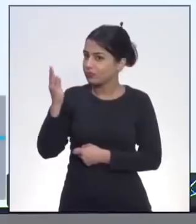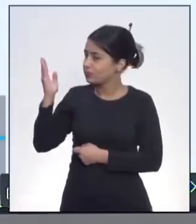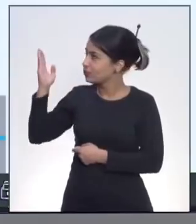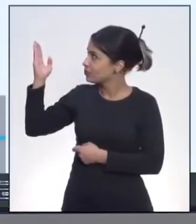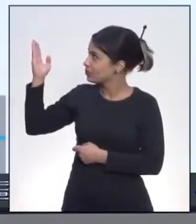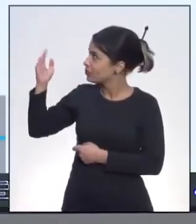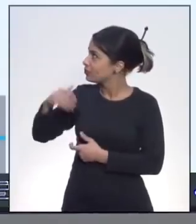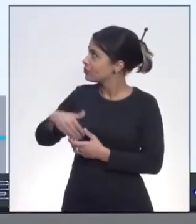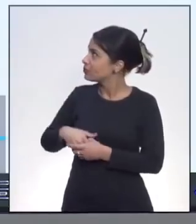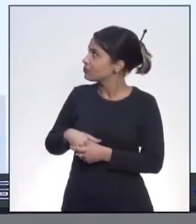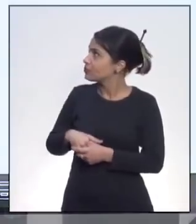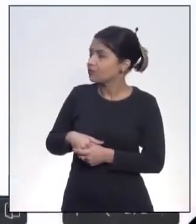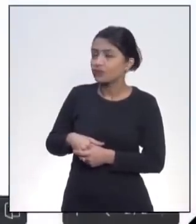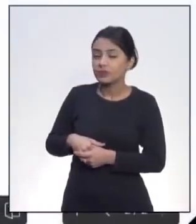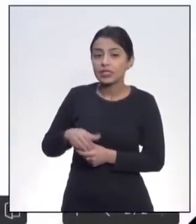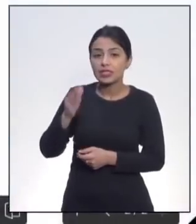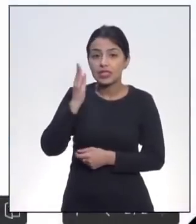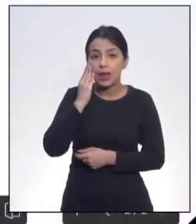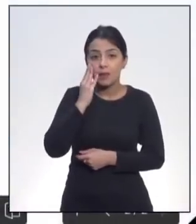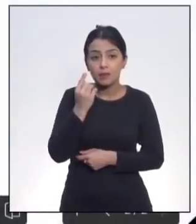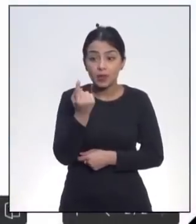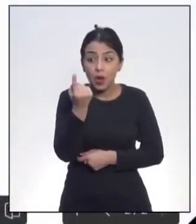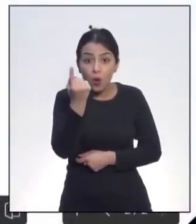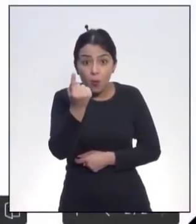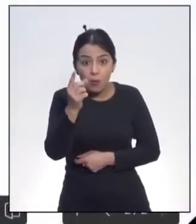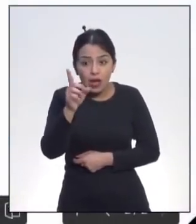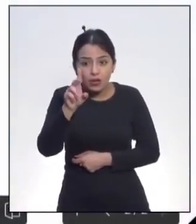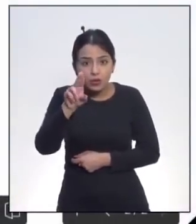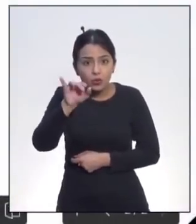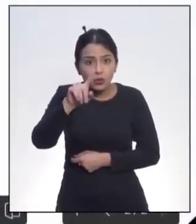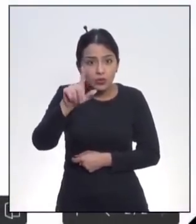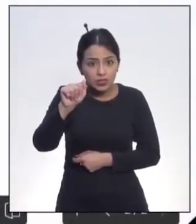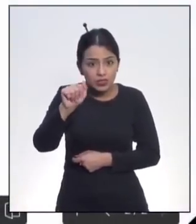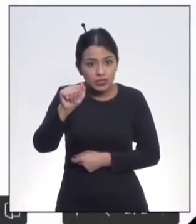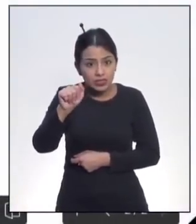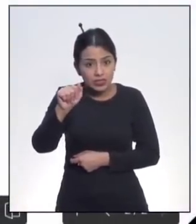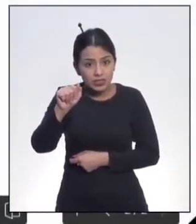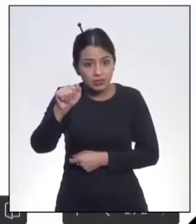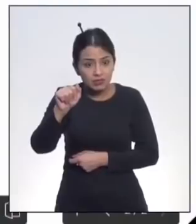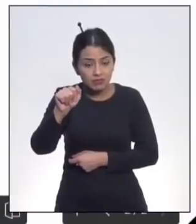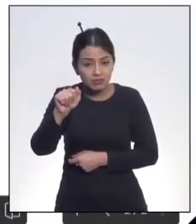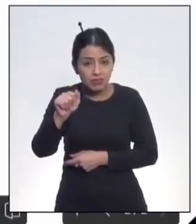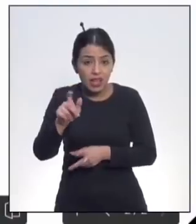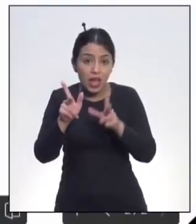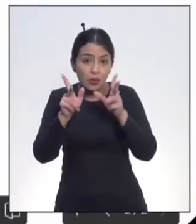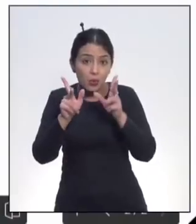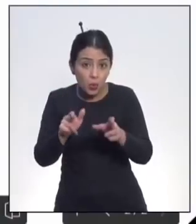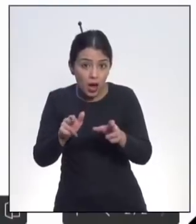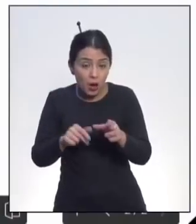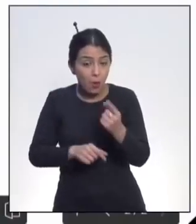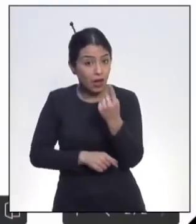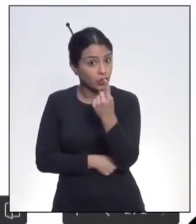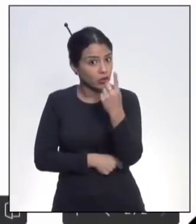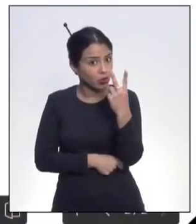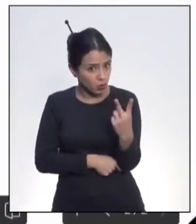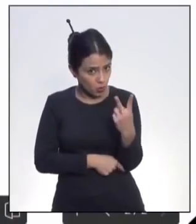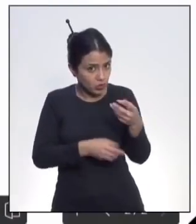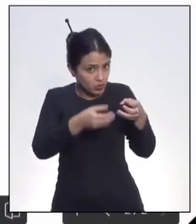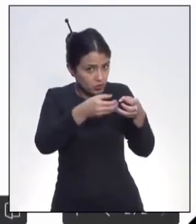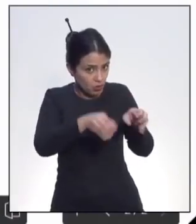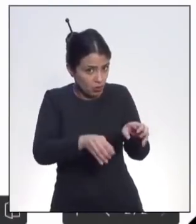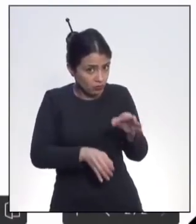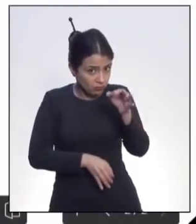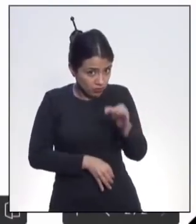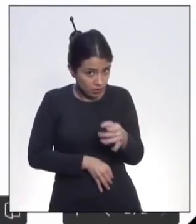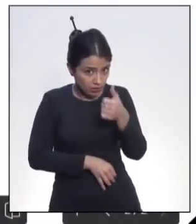que uma dúzia, tá? Vou colocar DZ aqui, tá? Na realidade, são quantos ovos? São 12, concorda? Então,